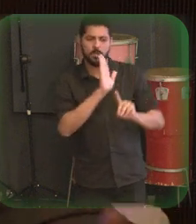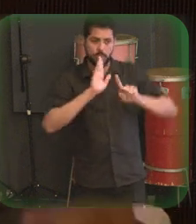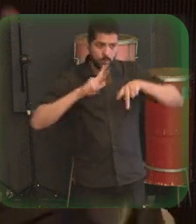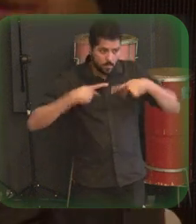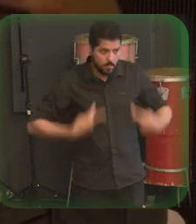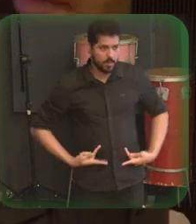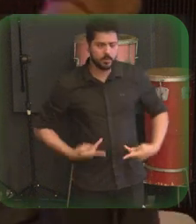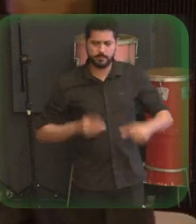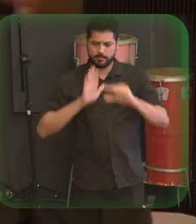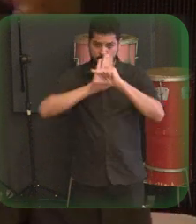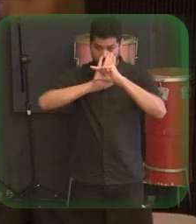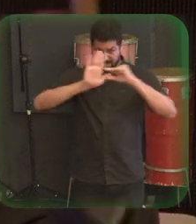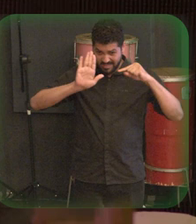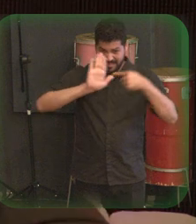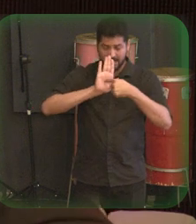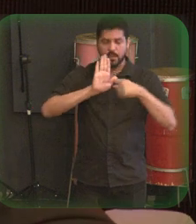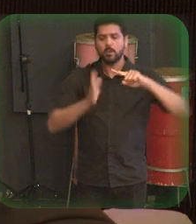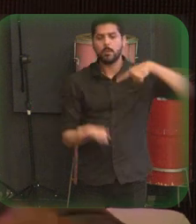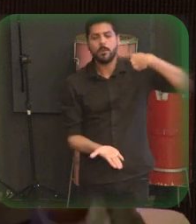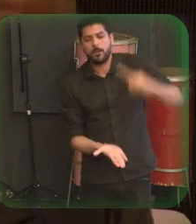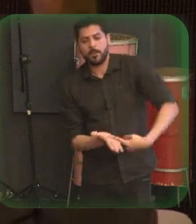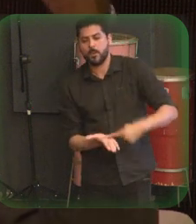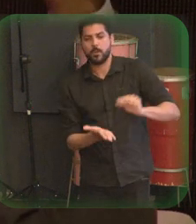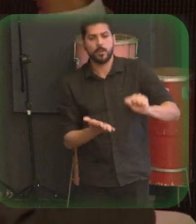instituição comprometida com a prática cidadã,